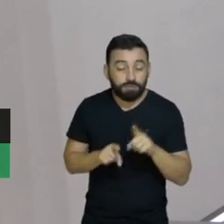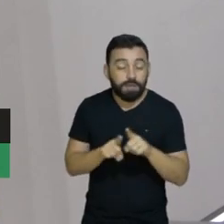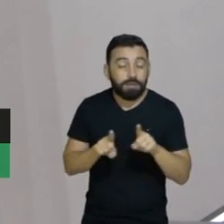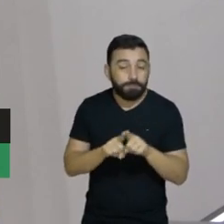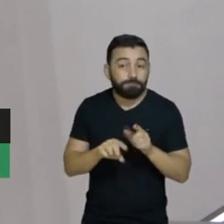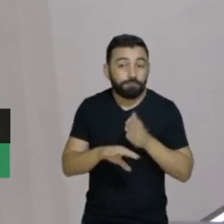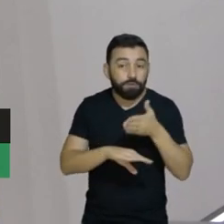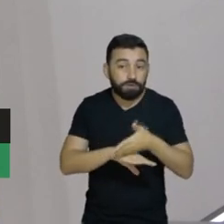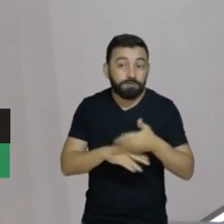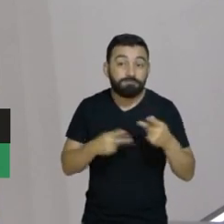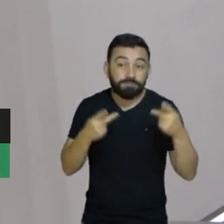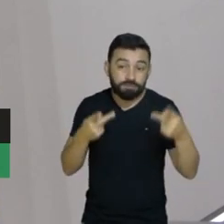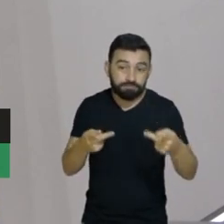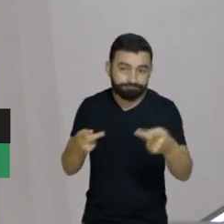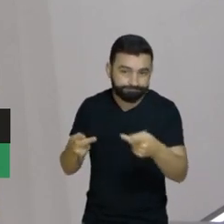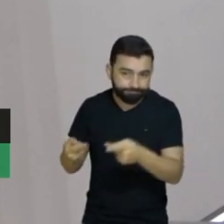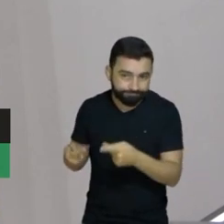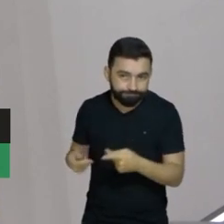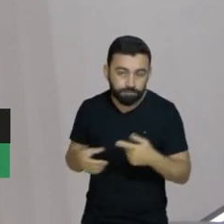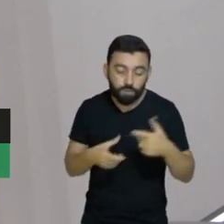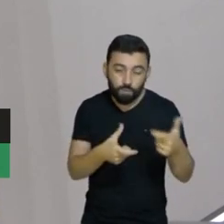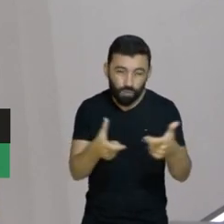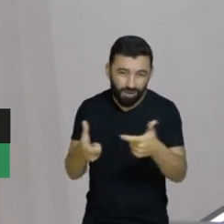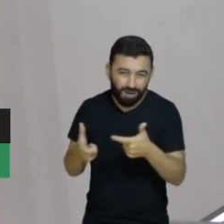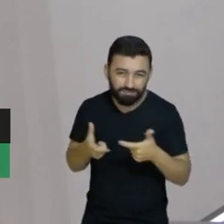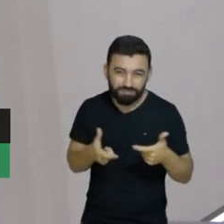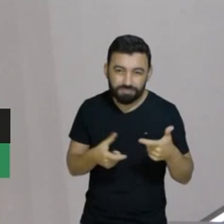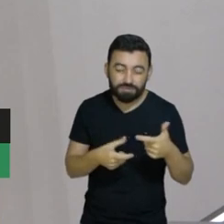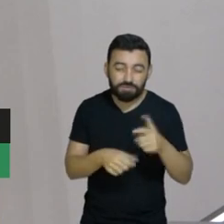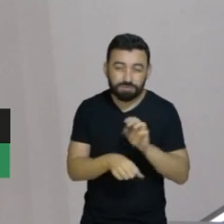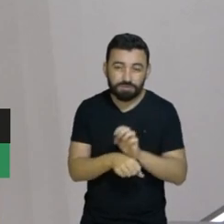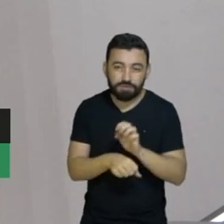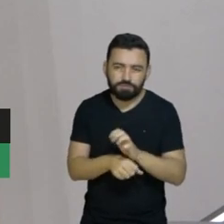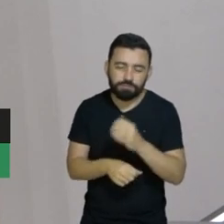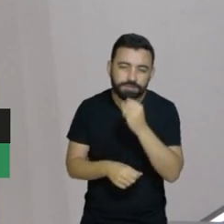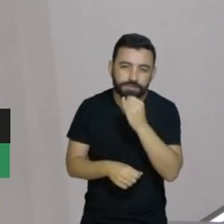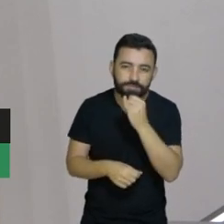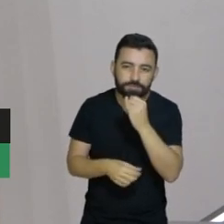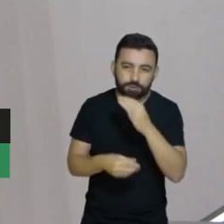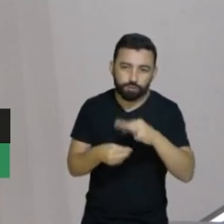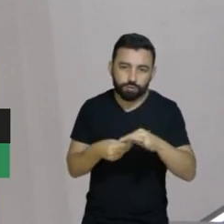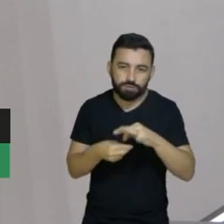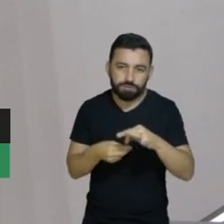a instituições importantes do Estado, cito apenas como exemplo algumas